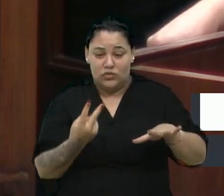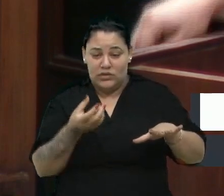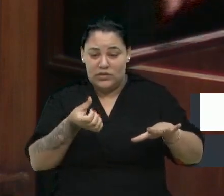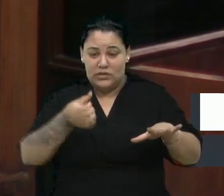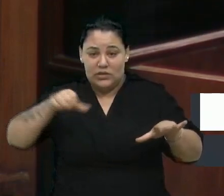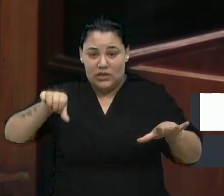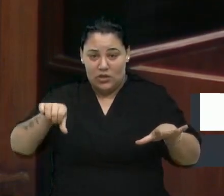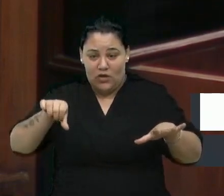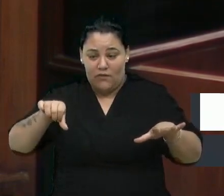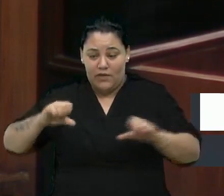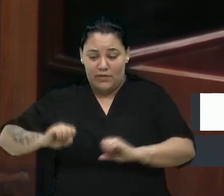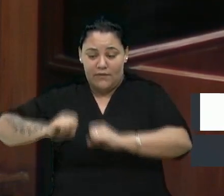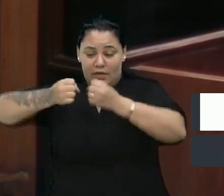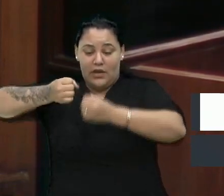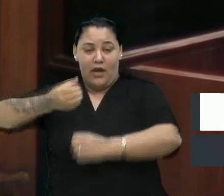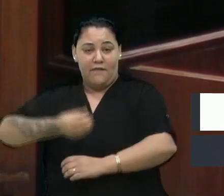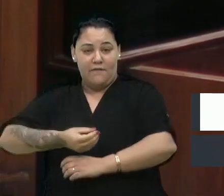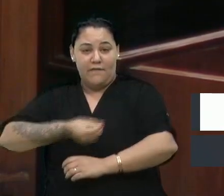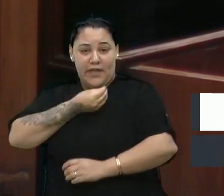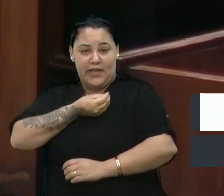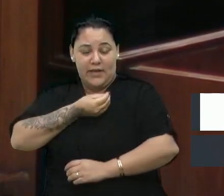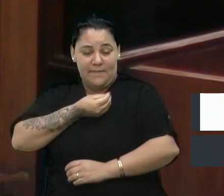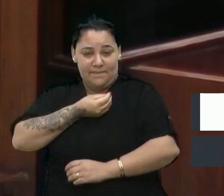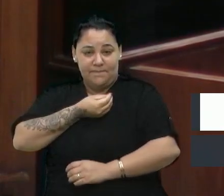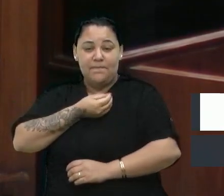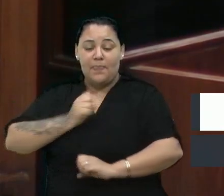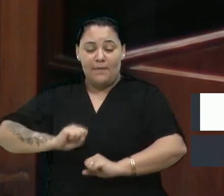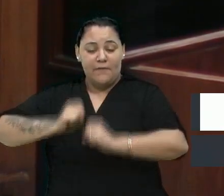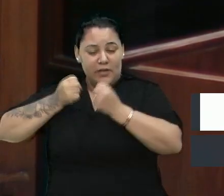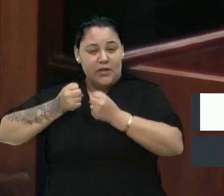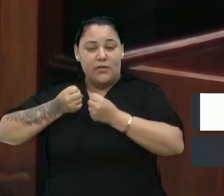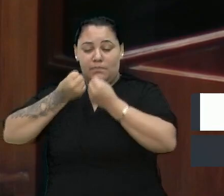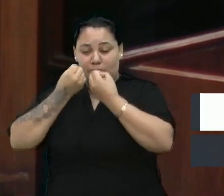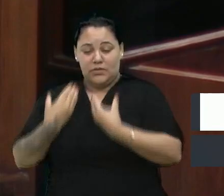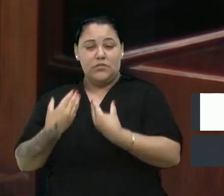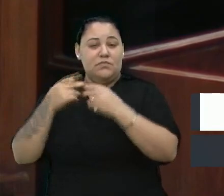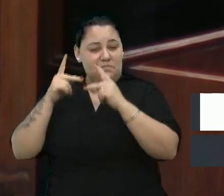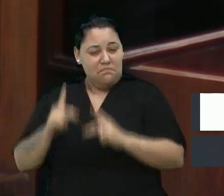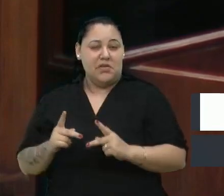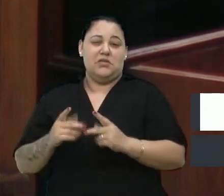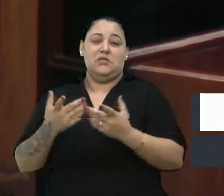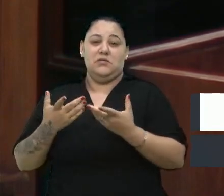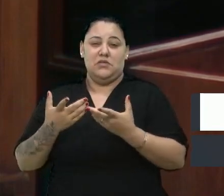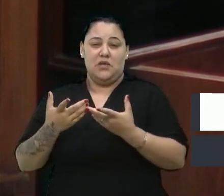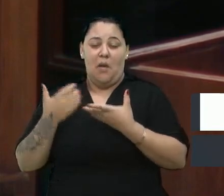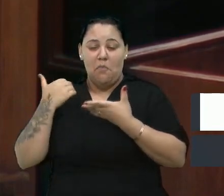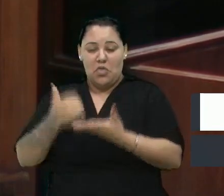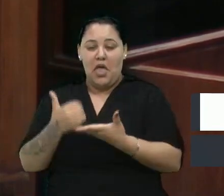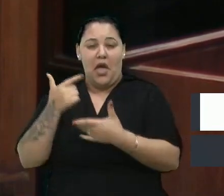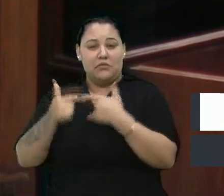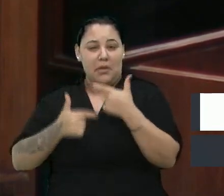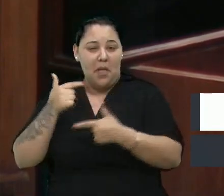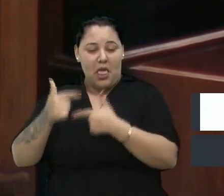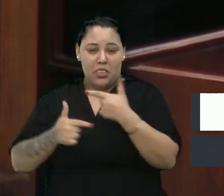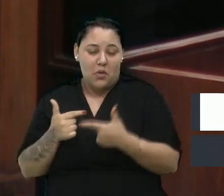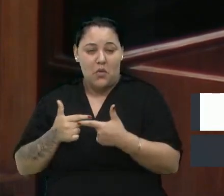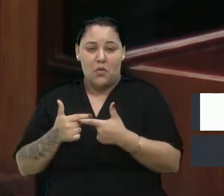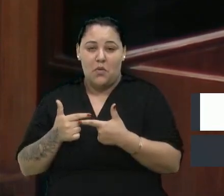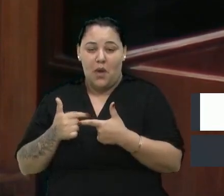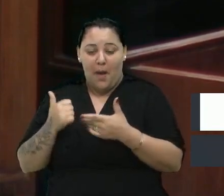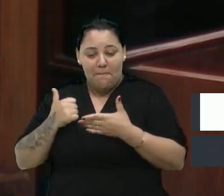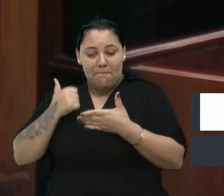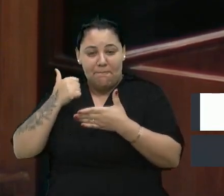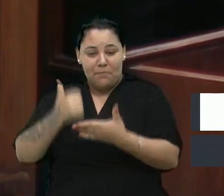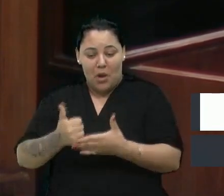269 defenderam a vida, defenderam a pessoa do bem, defenderam o trabalhador, defenderam a